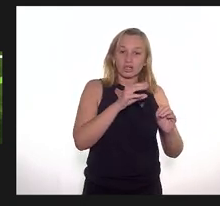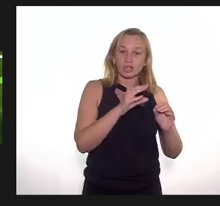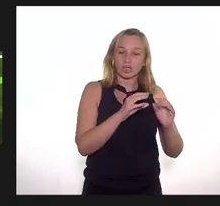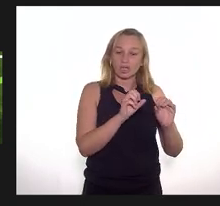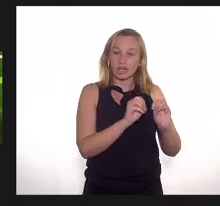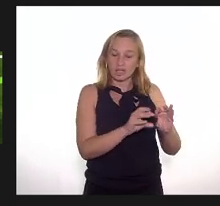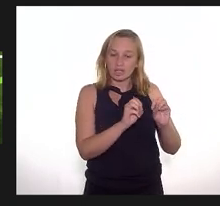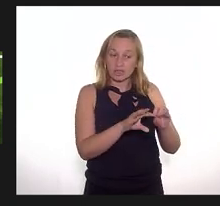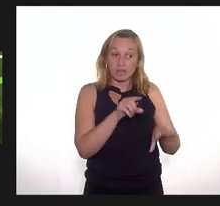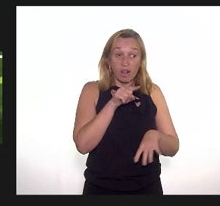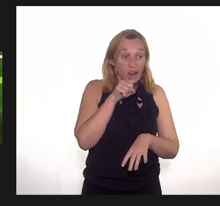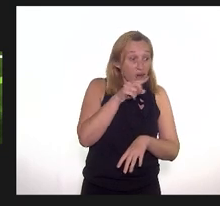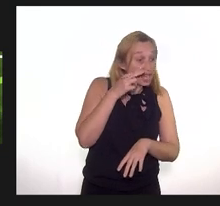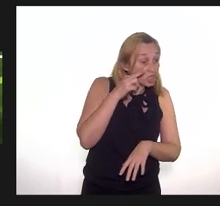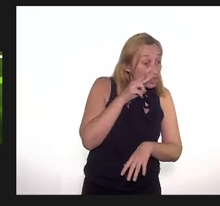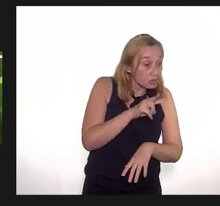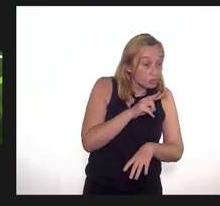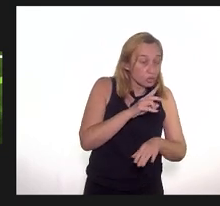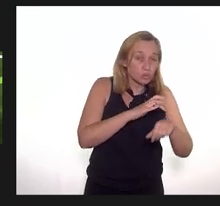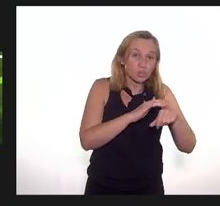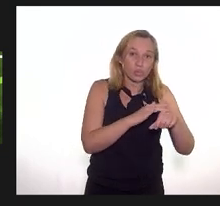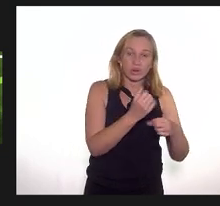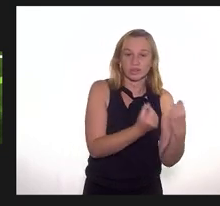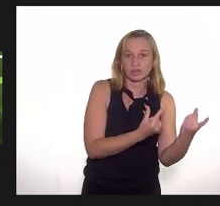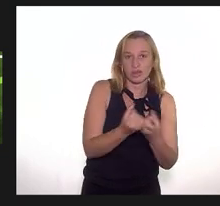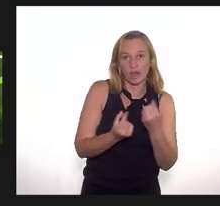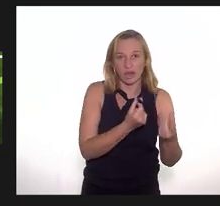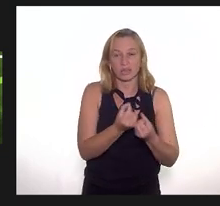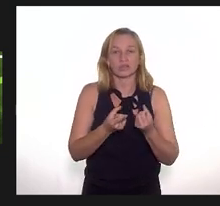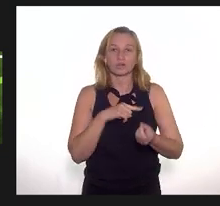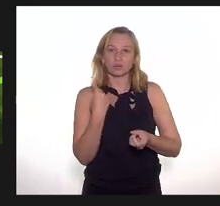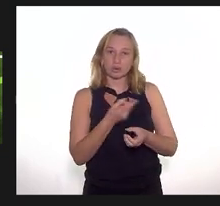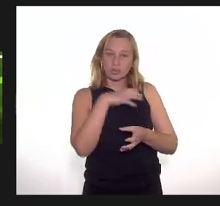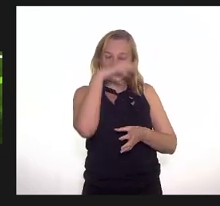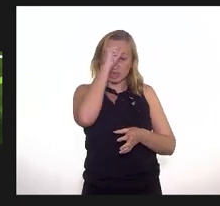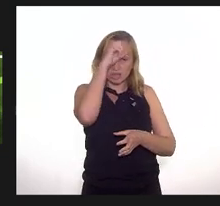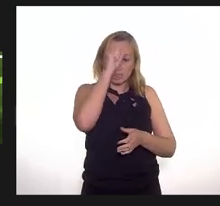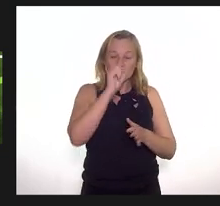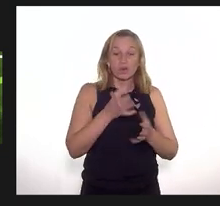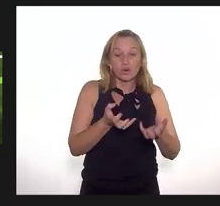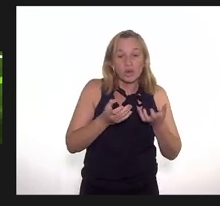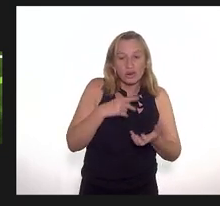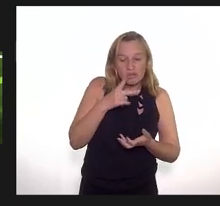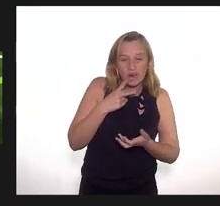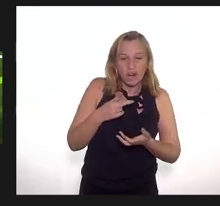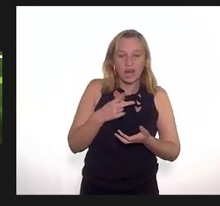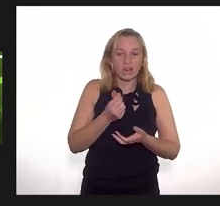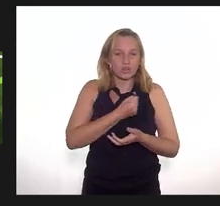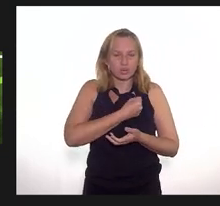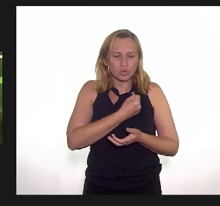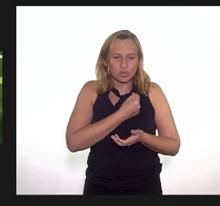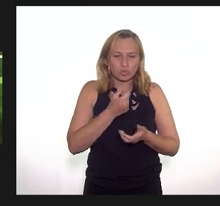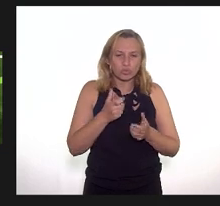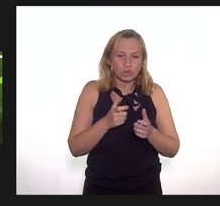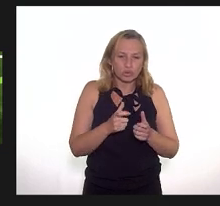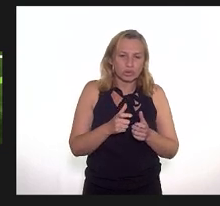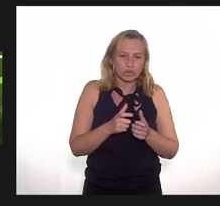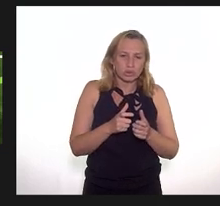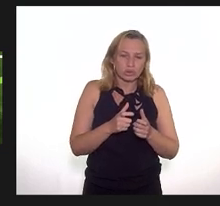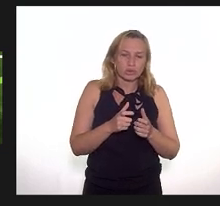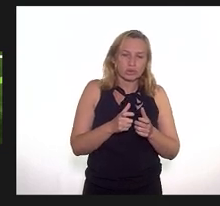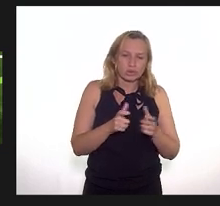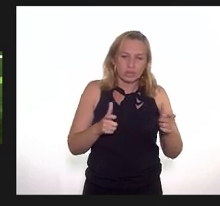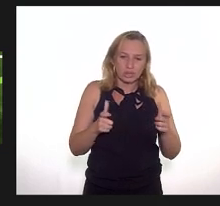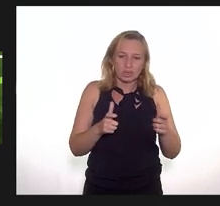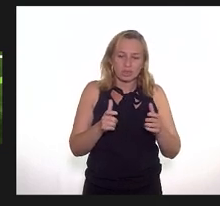a maioria das doenças raras, né, no nosso aprendizado. Ou seja, o que eu quero dizer é que a demanda, Marta, normalmente caminha